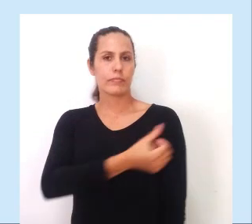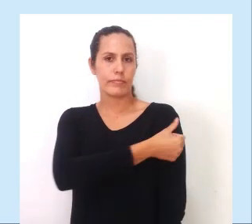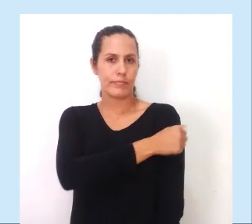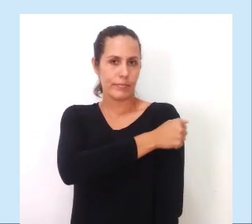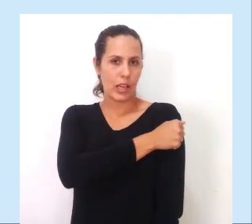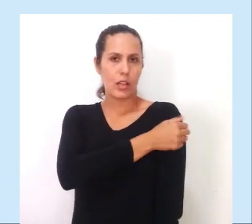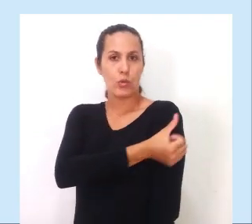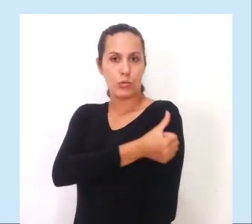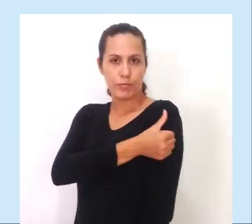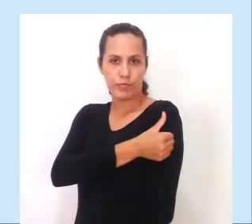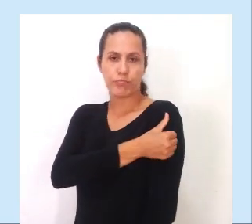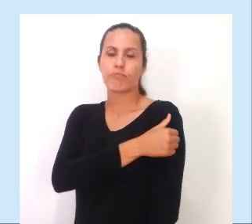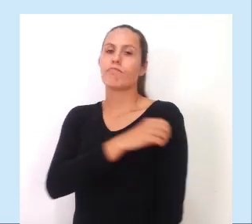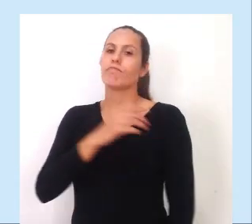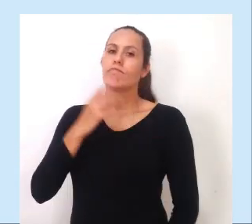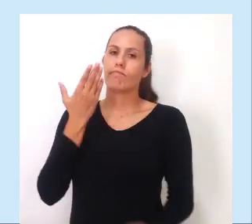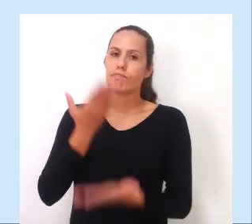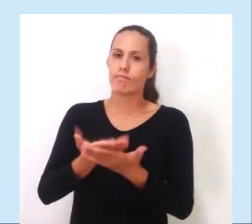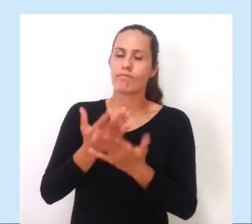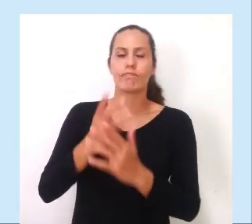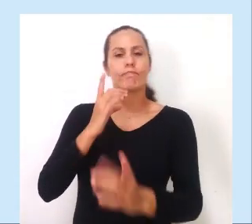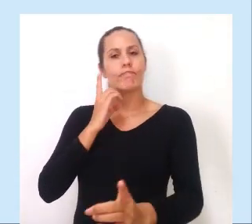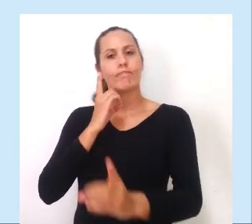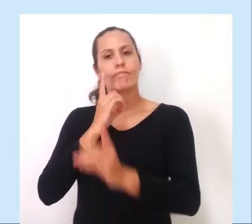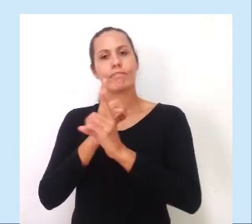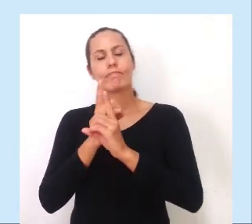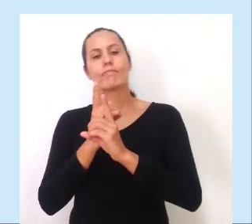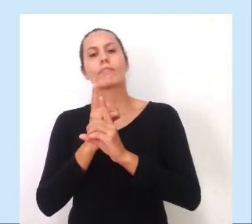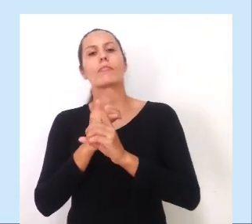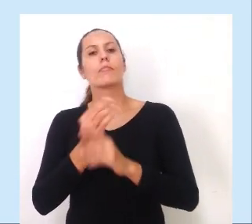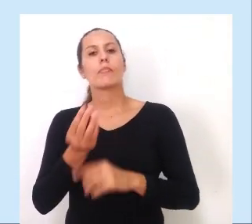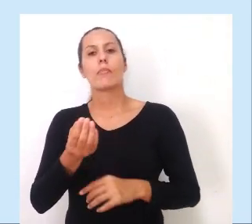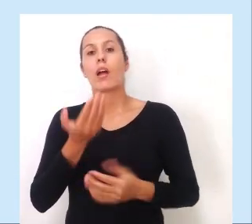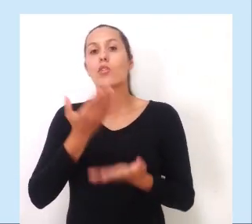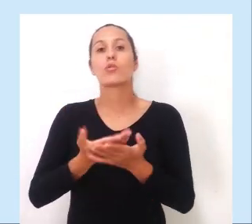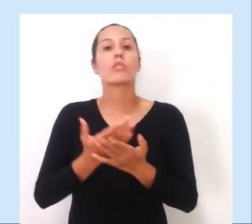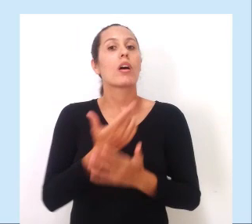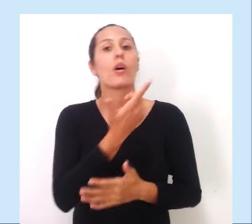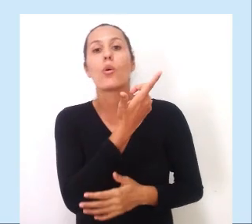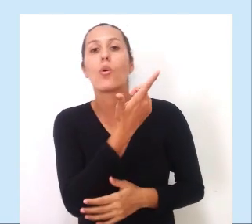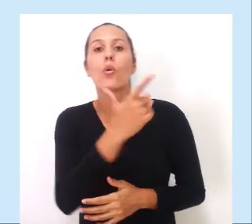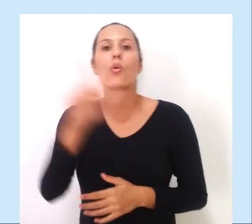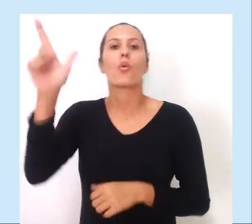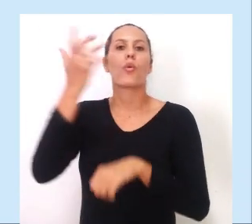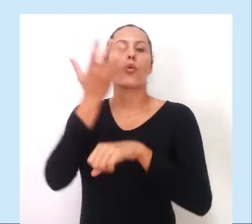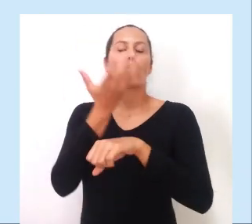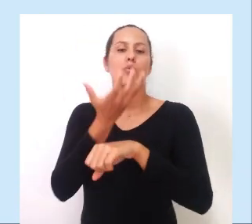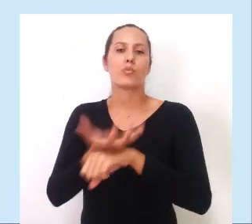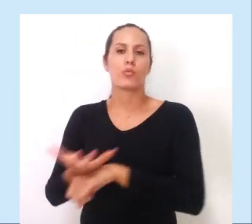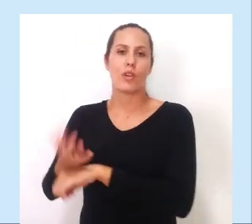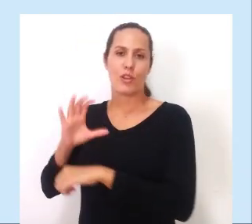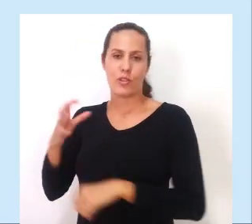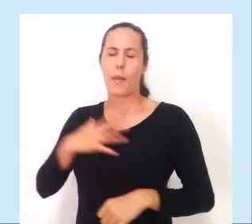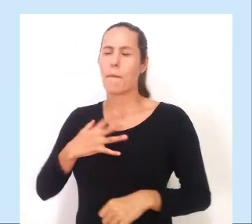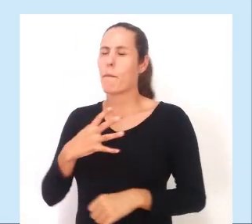galerinha do sexto ano, a gente vai se ver aí numa nova oportunidade. para